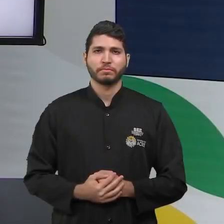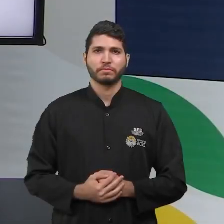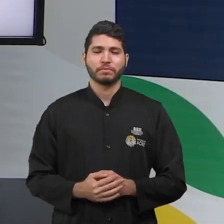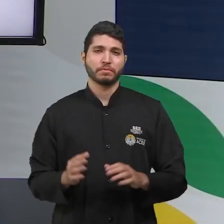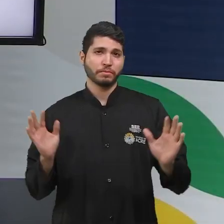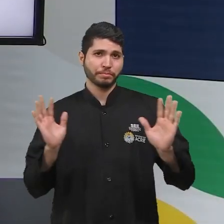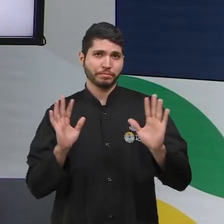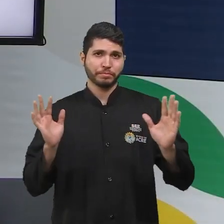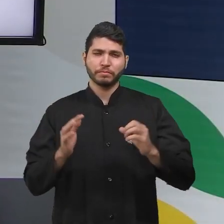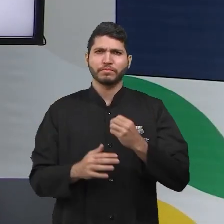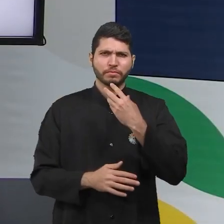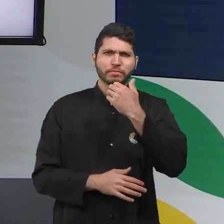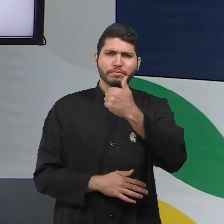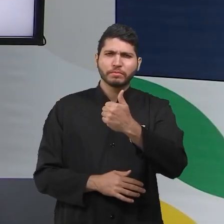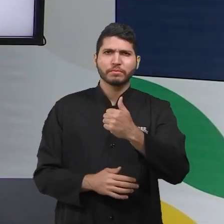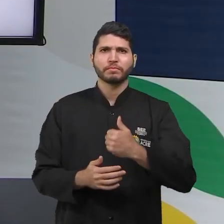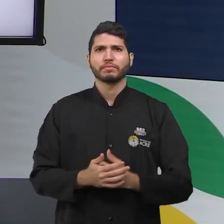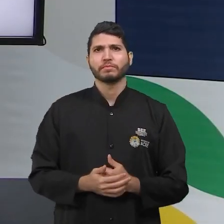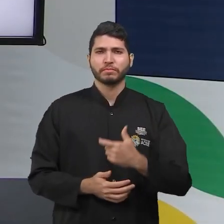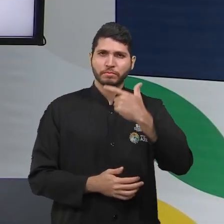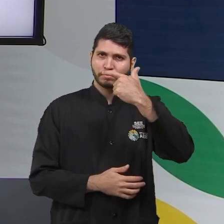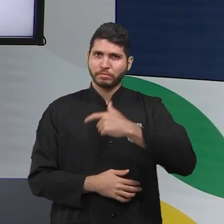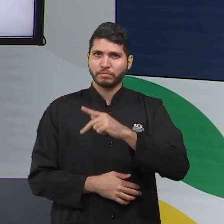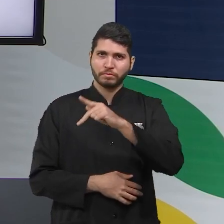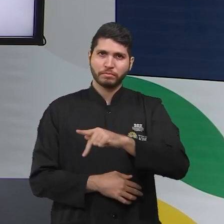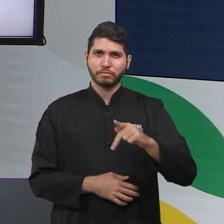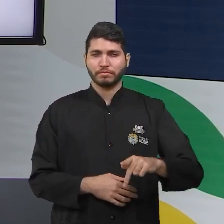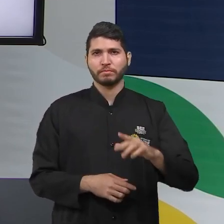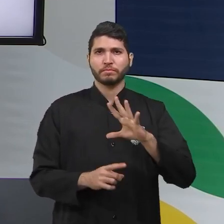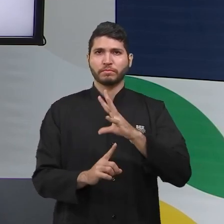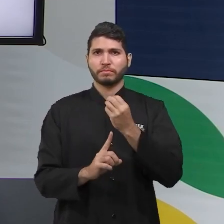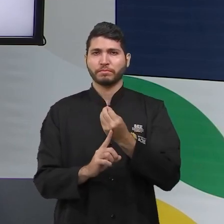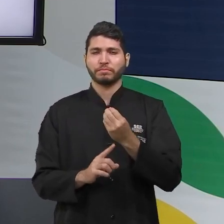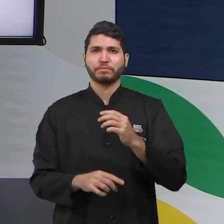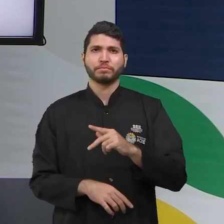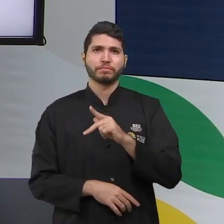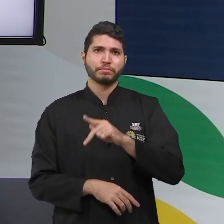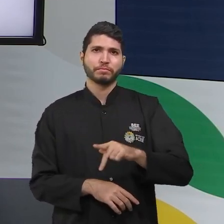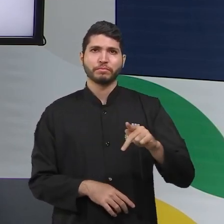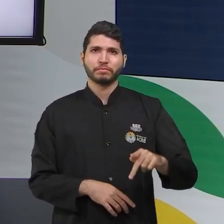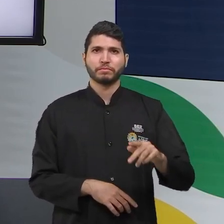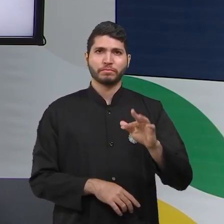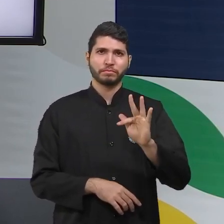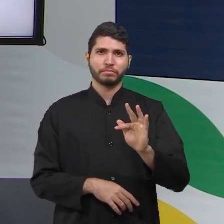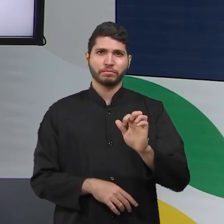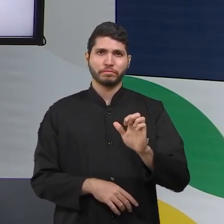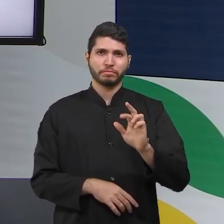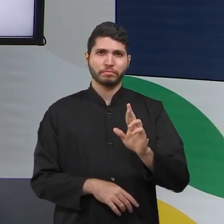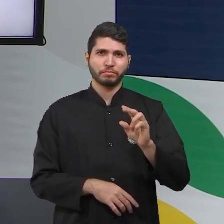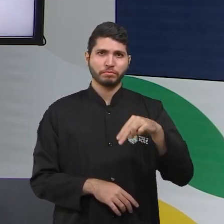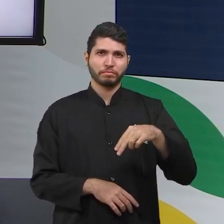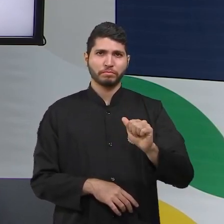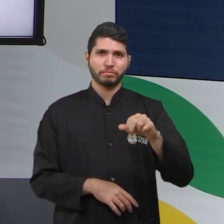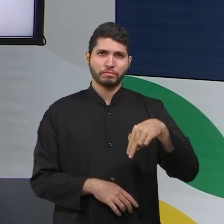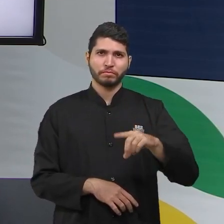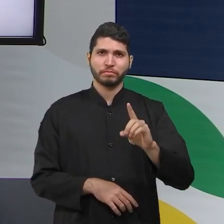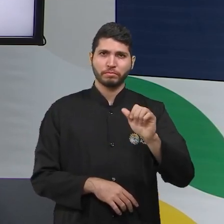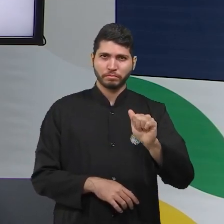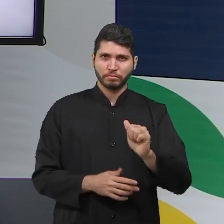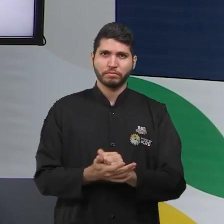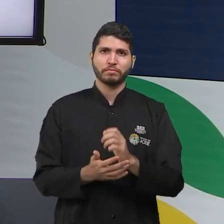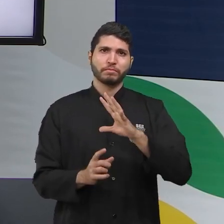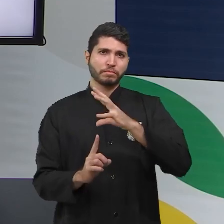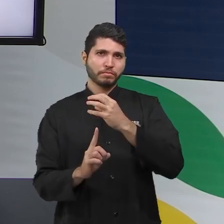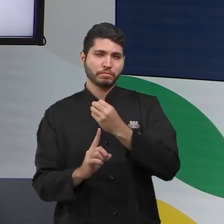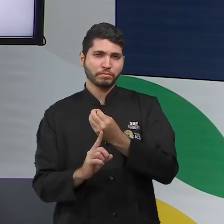Olá, pessoal, tudo bem? Eu sou a professora de arte Fernanda Gomes. A nossa aula está começando e hoje nós vamos falar sobre o